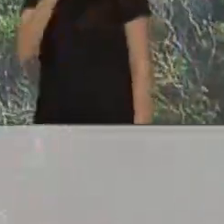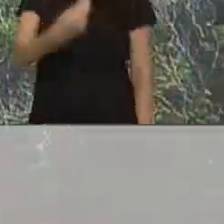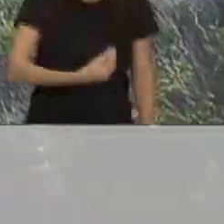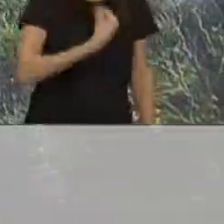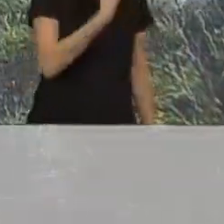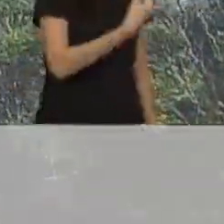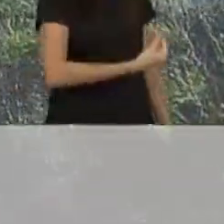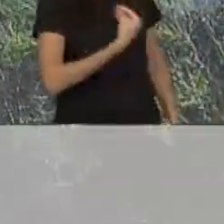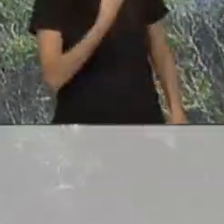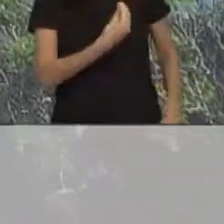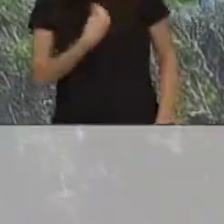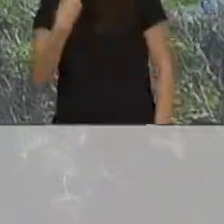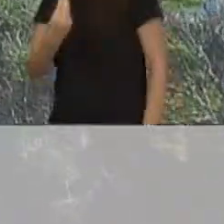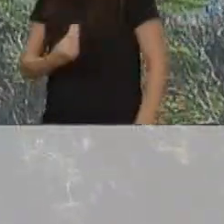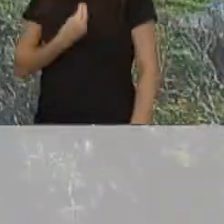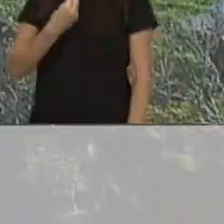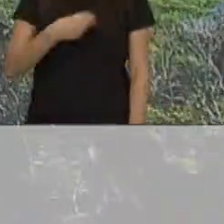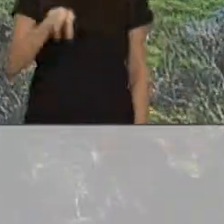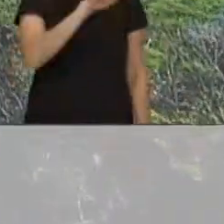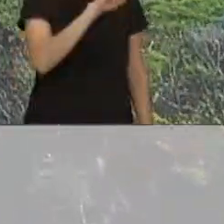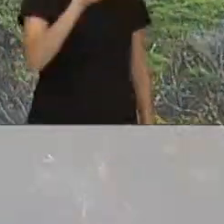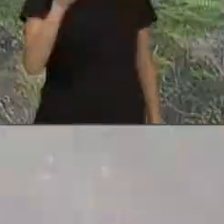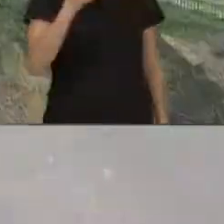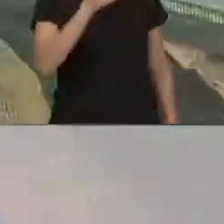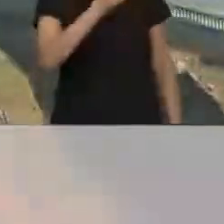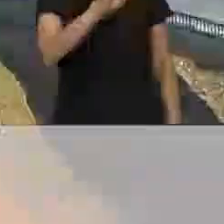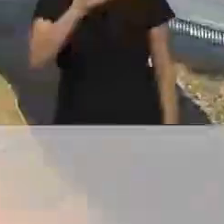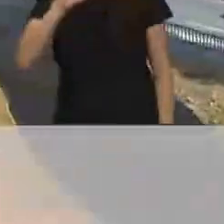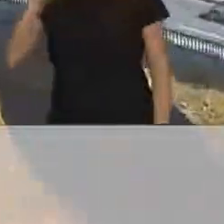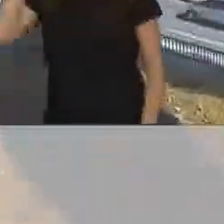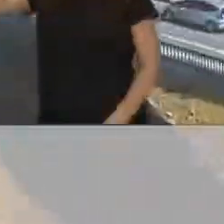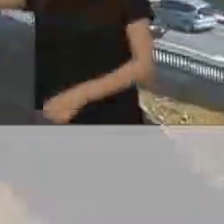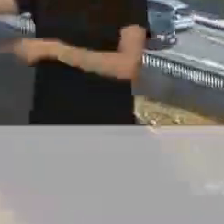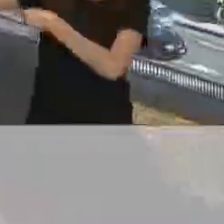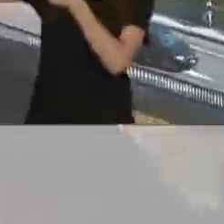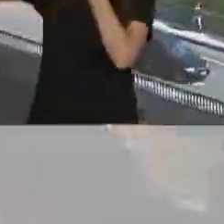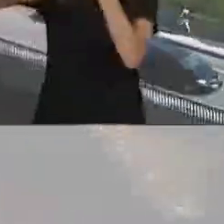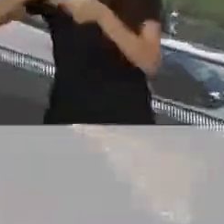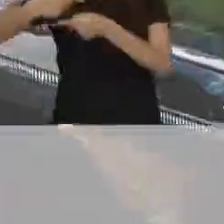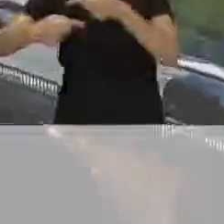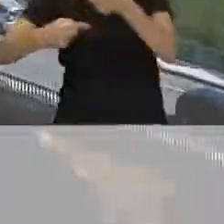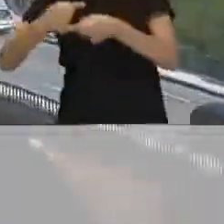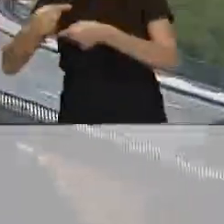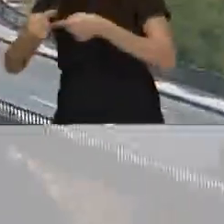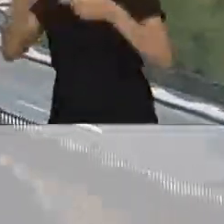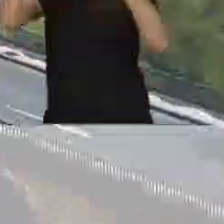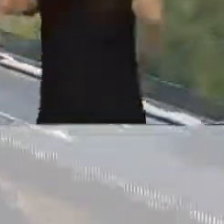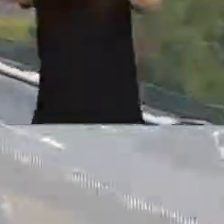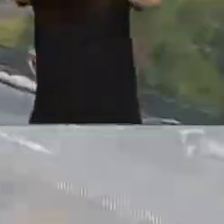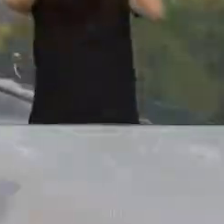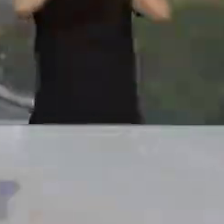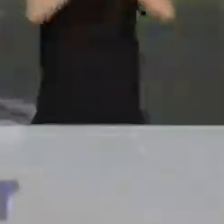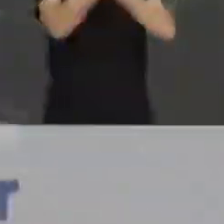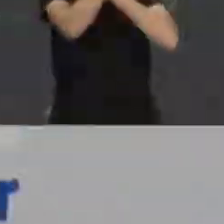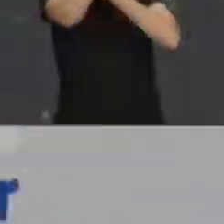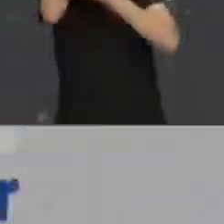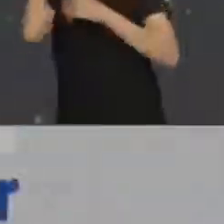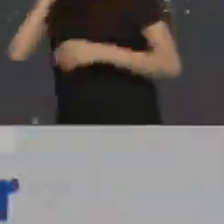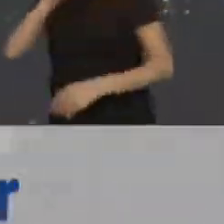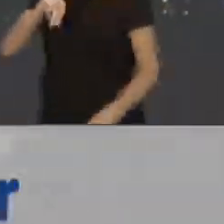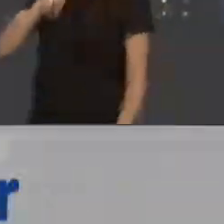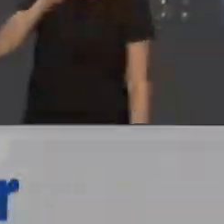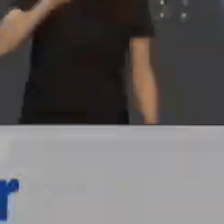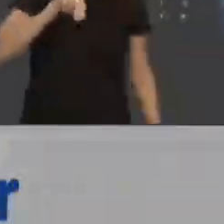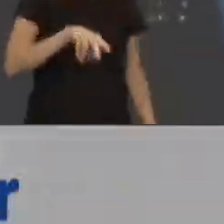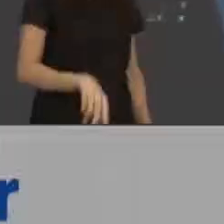razão de viver. O teu nome tem história, Blumenau